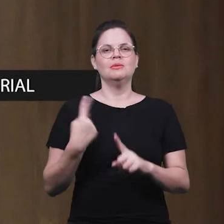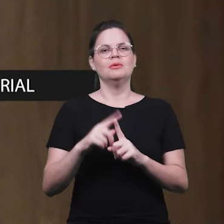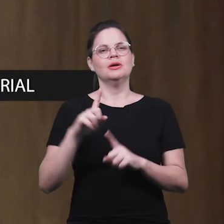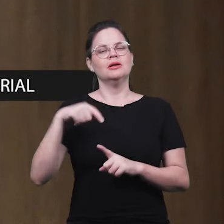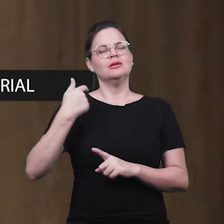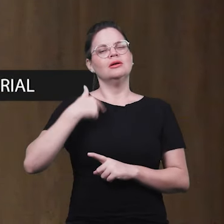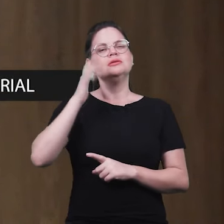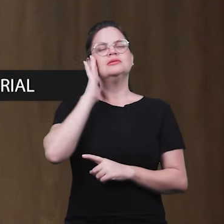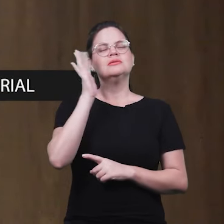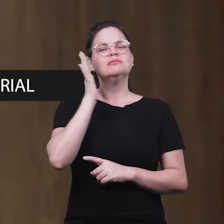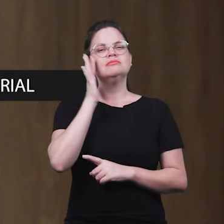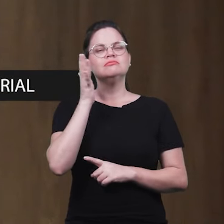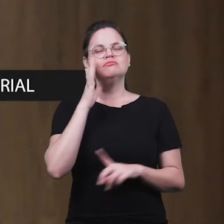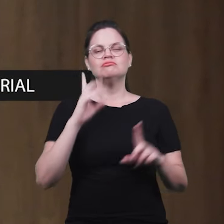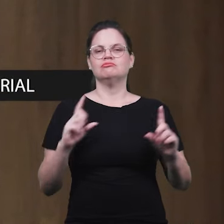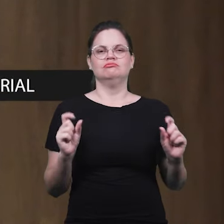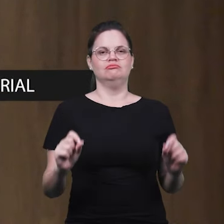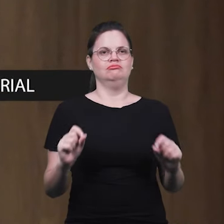imagina,